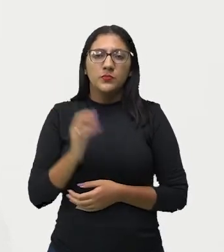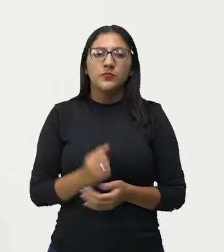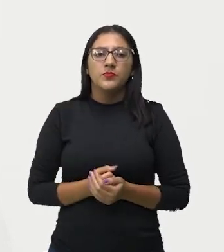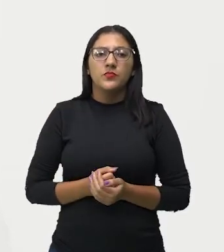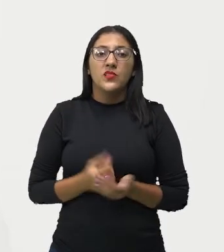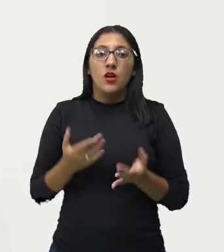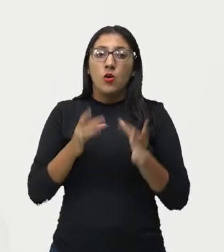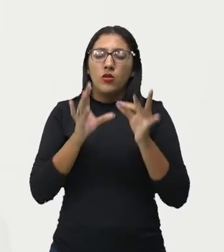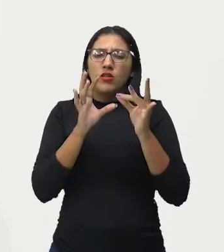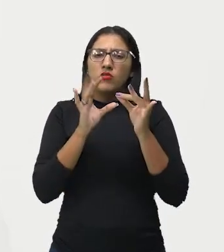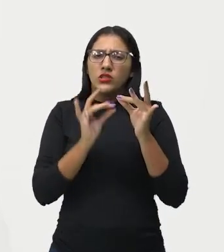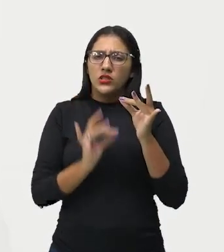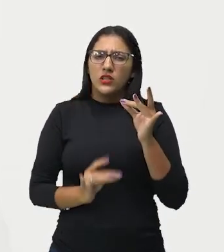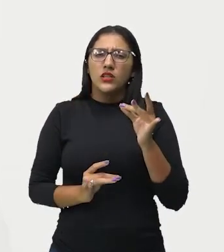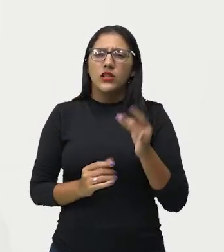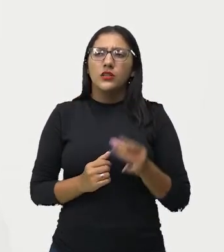você